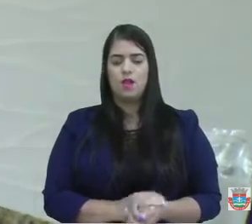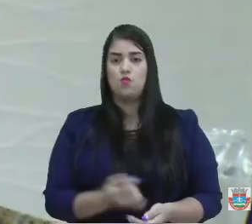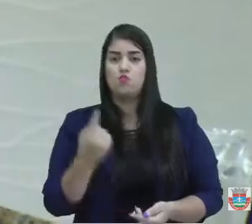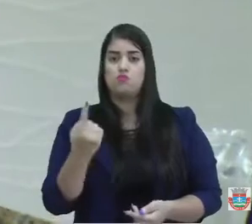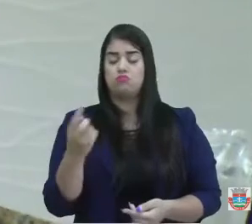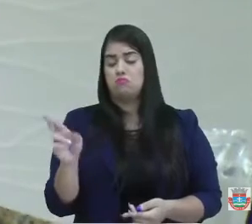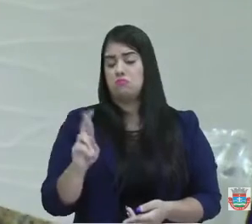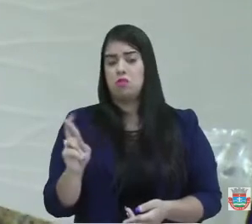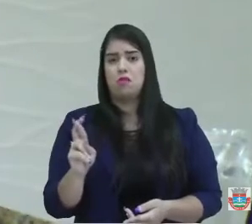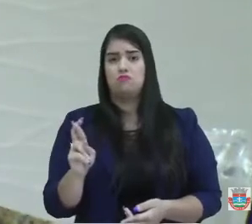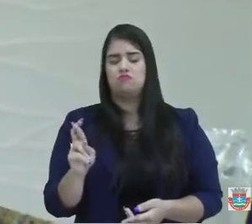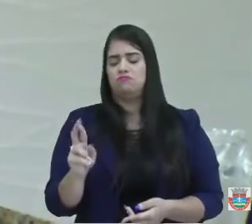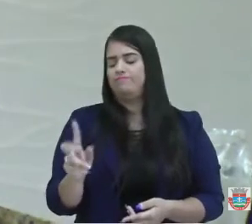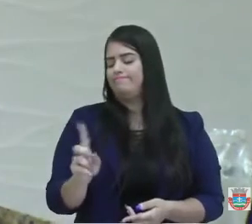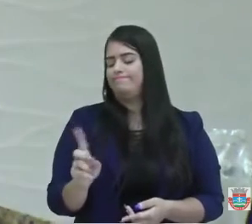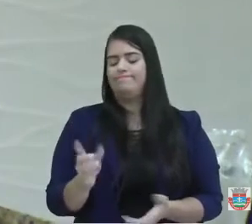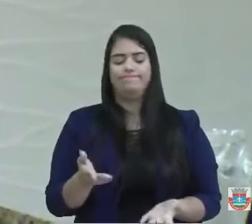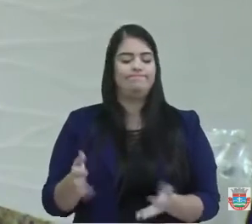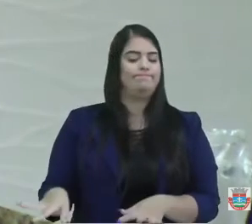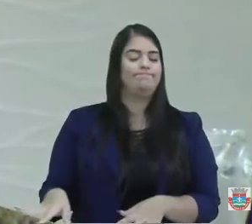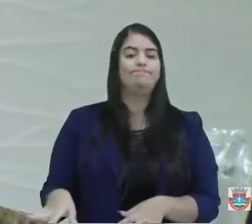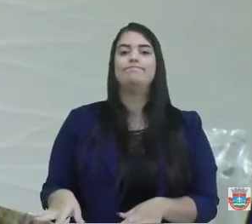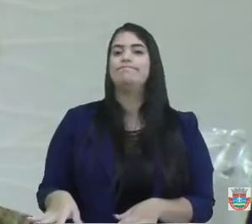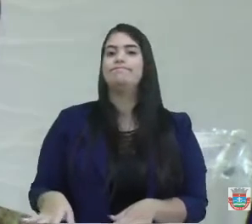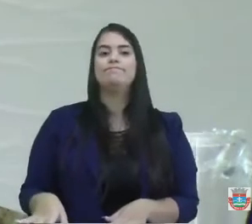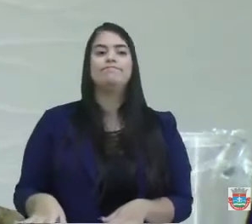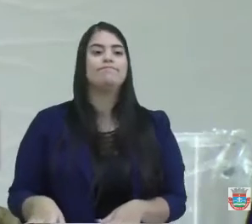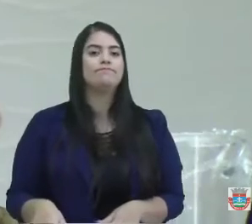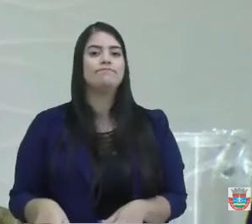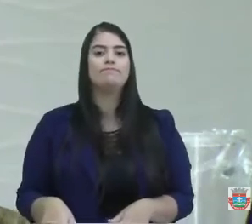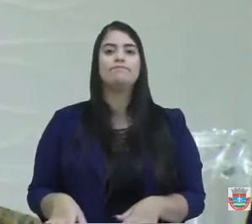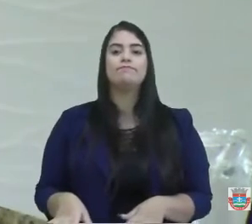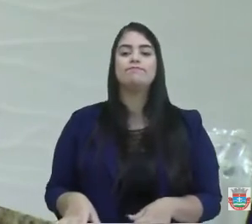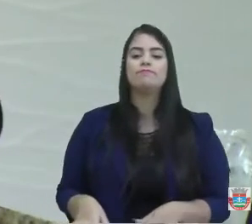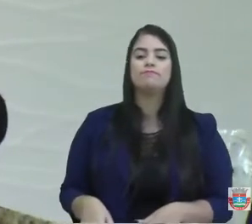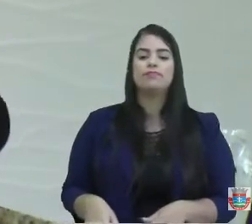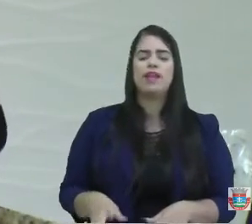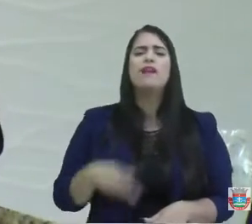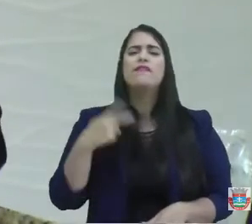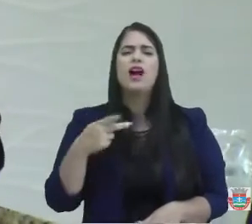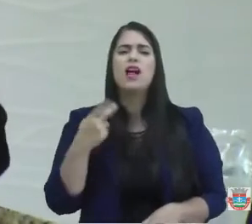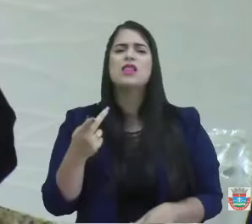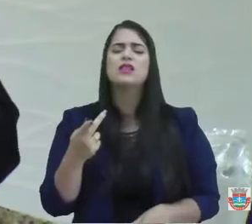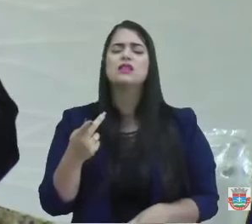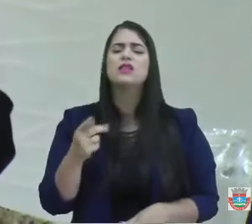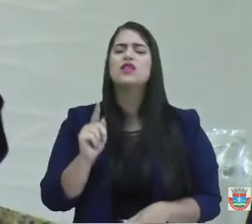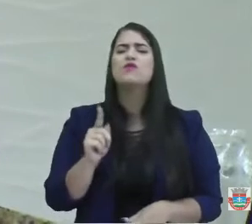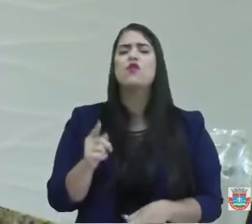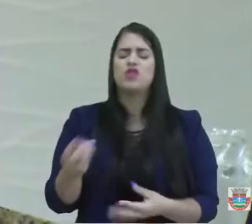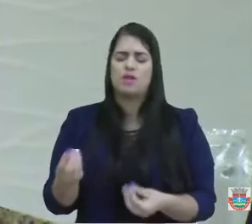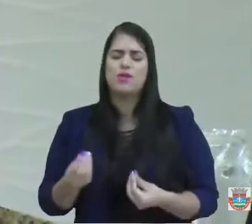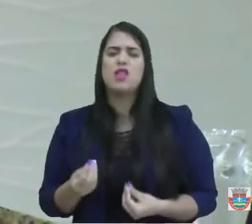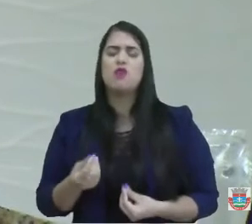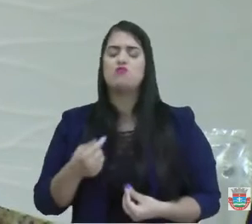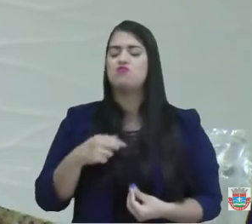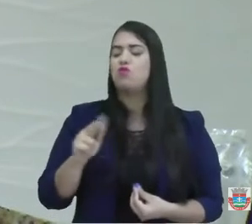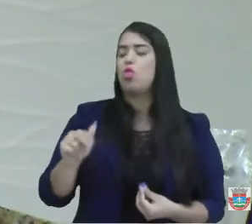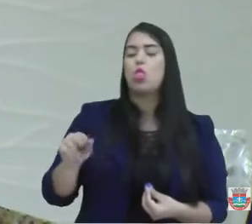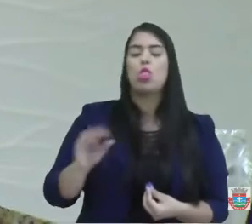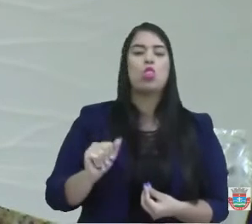Agora venha você dizer que você não deu. Vem aqui dizer que não digo, que eu nunca prometi um caminhão d'água a